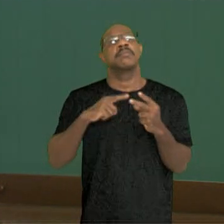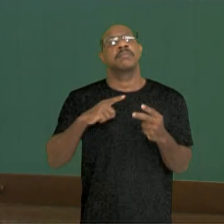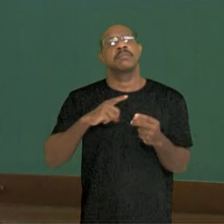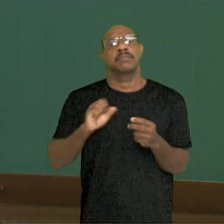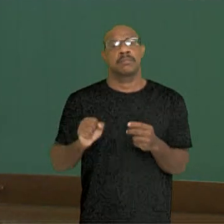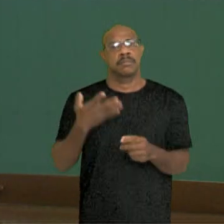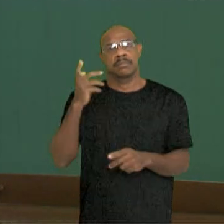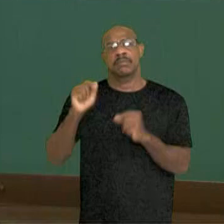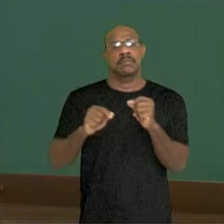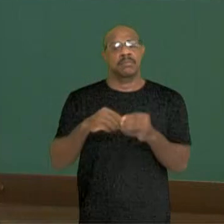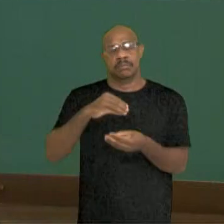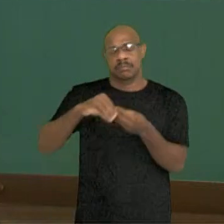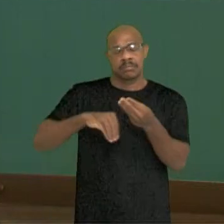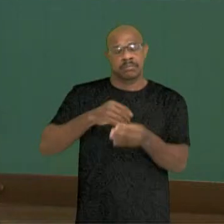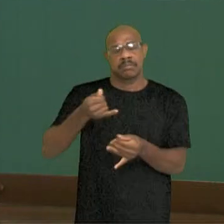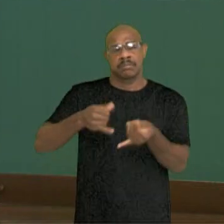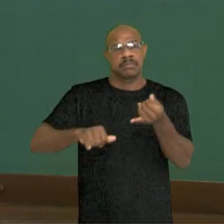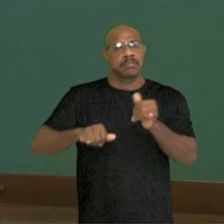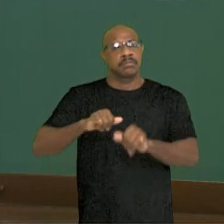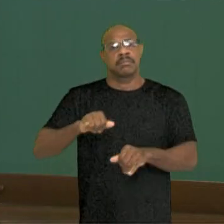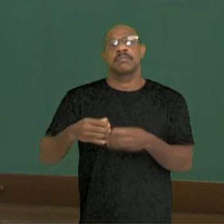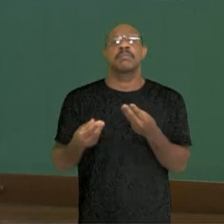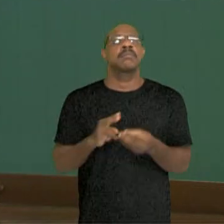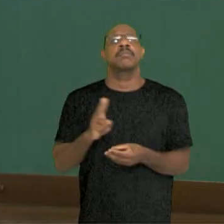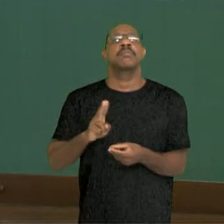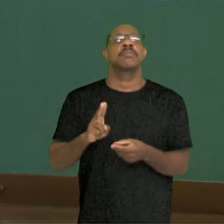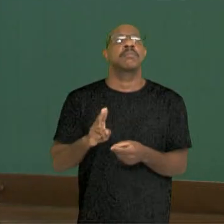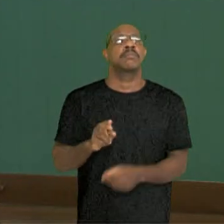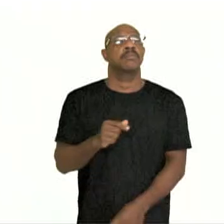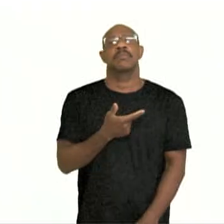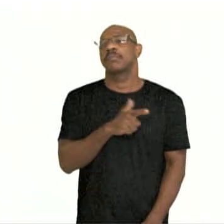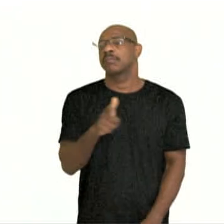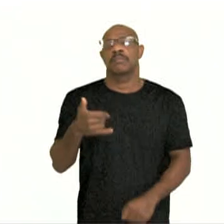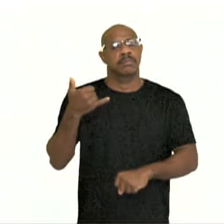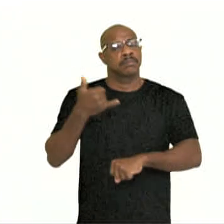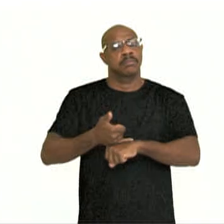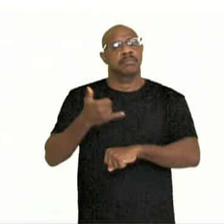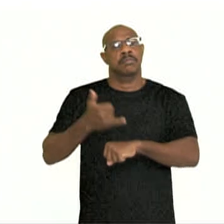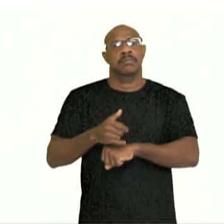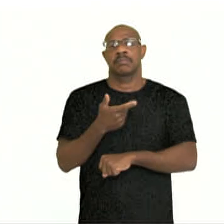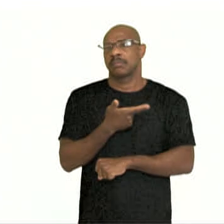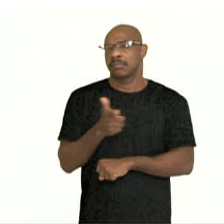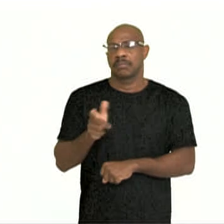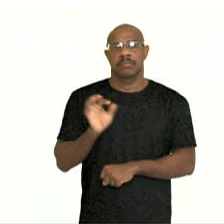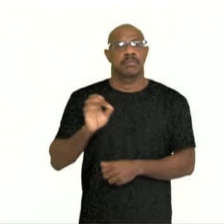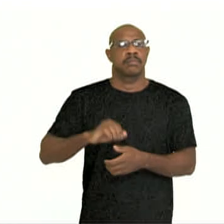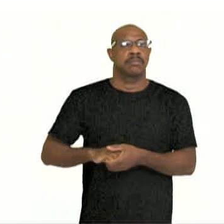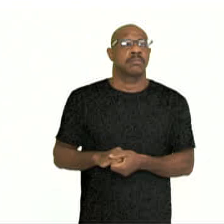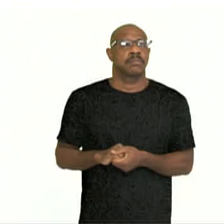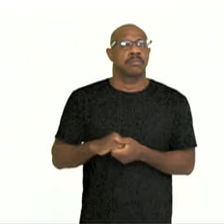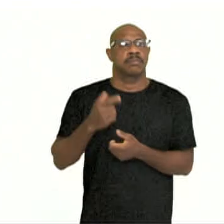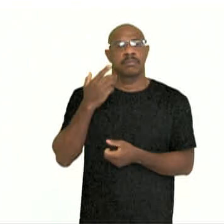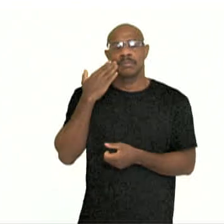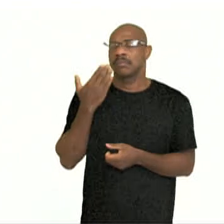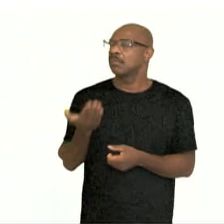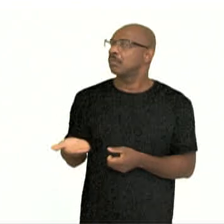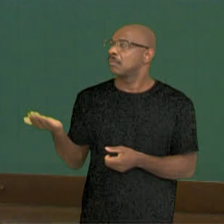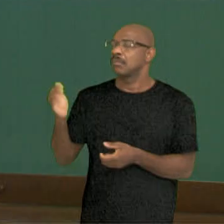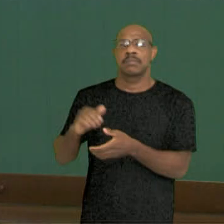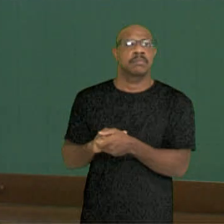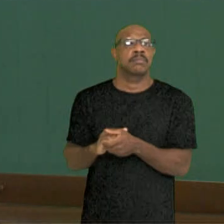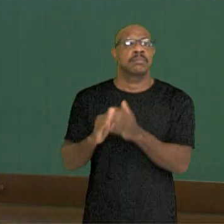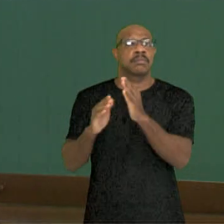os elementos químicos classificados como não metais. Quais são eles? Do carbono até